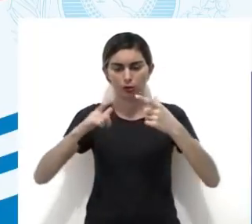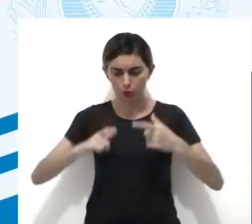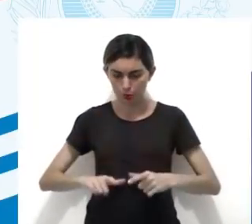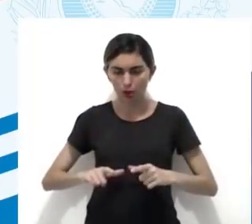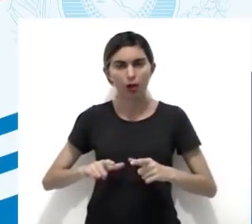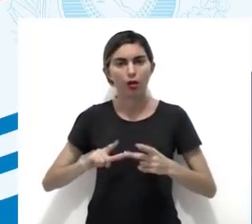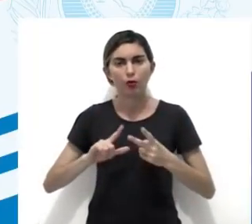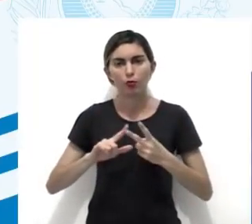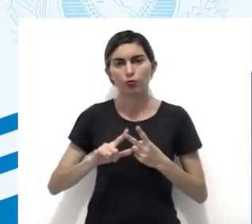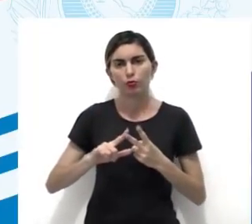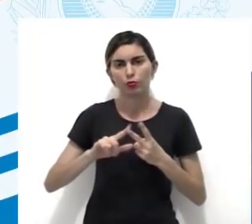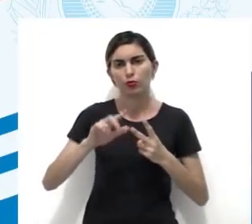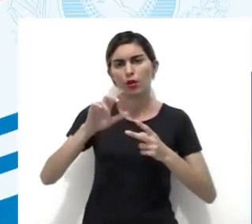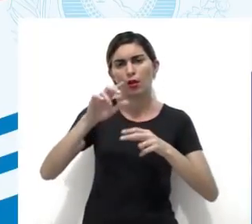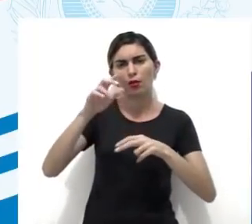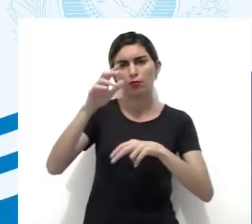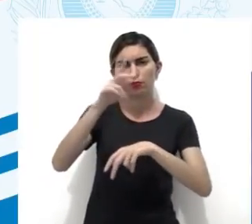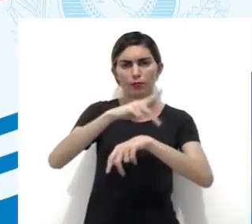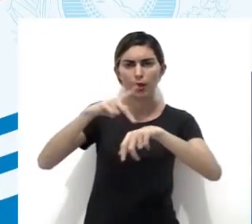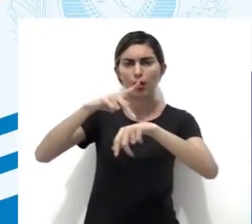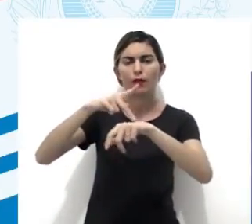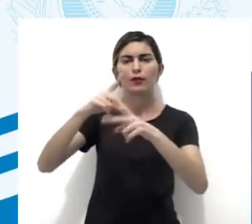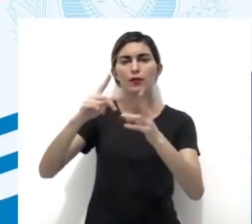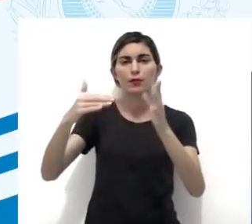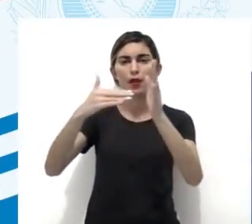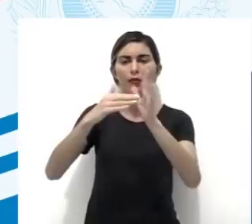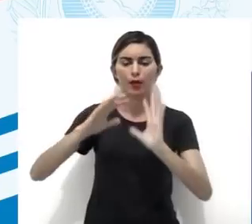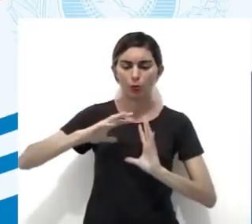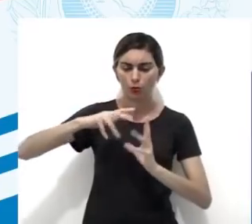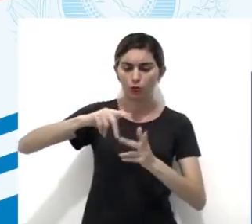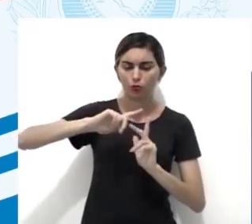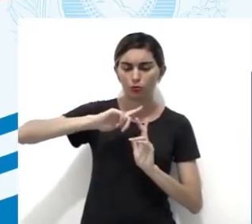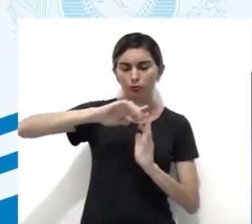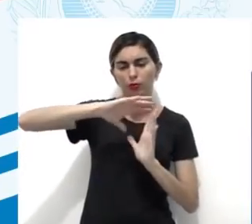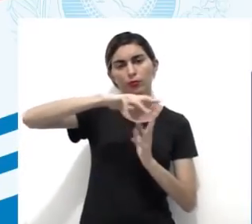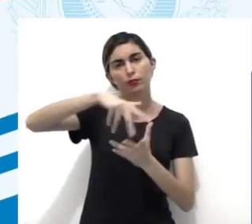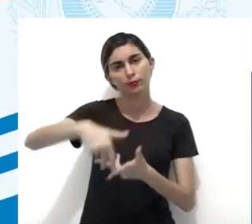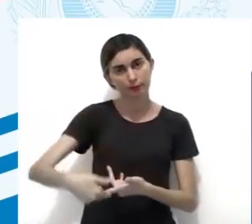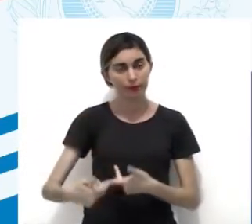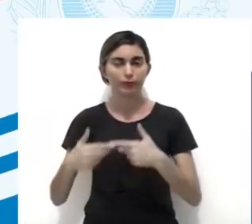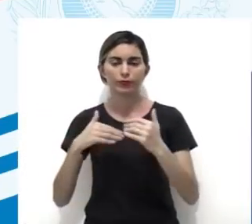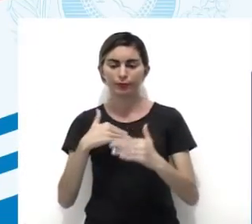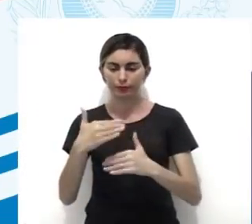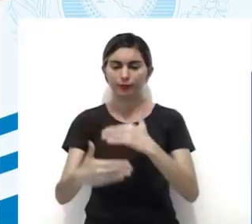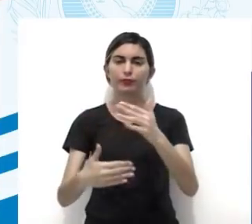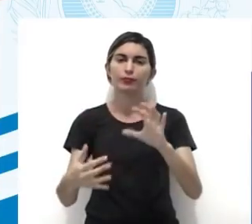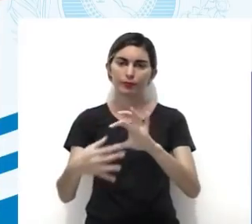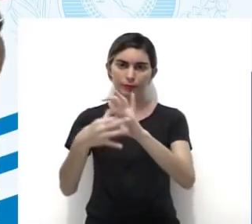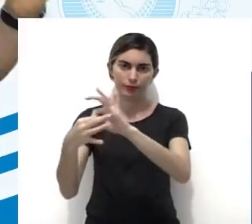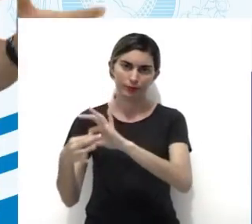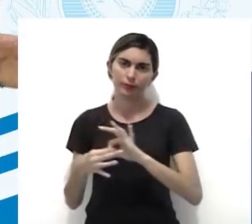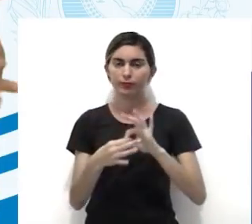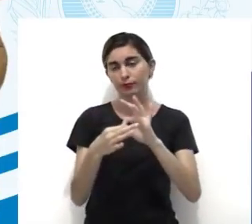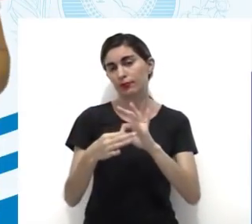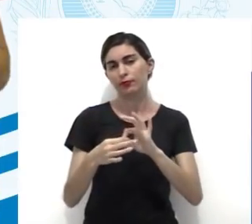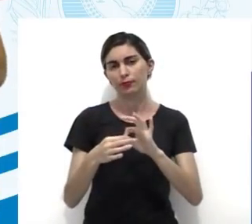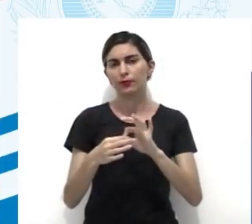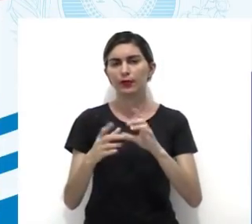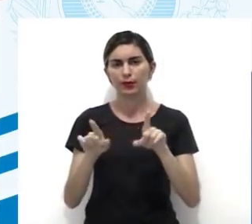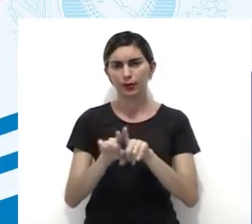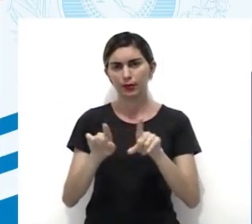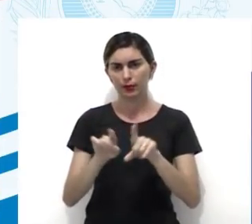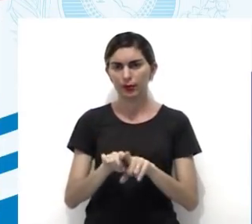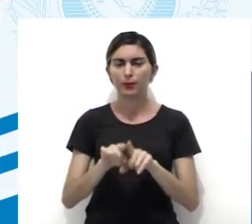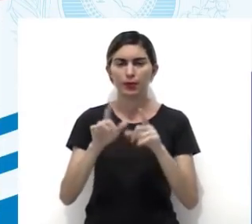regional, tem a influência nacional, até que se chega ao mundo global. Isso daí de forma integrada. Refere-se ao